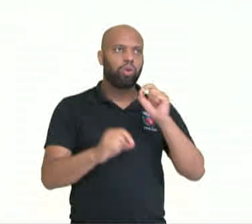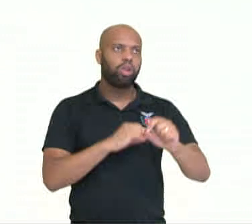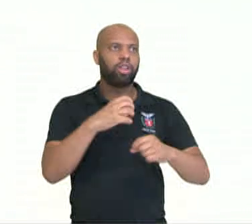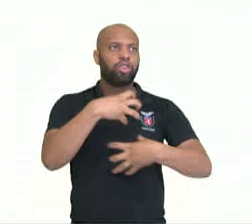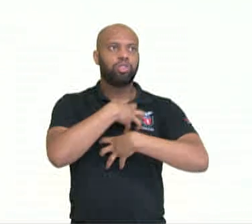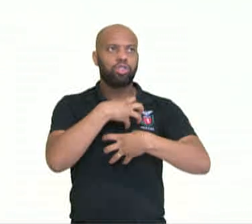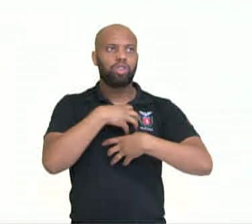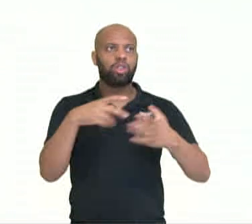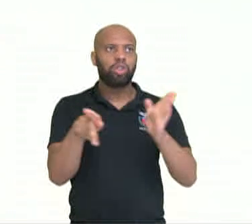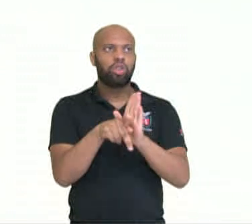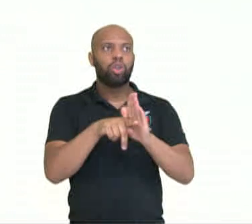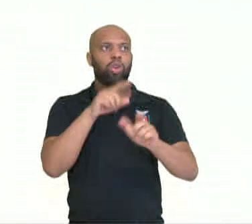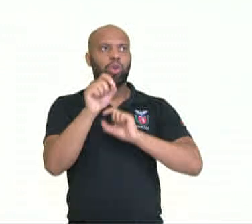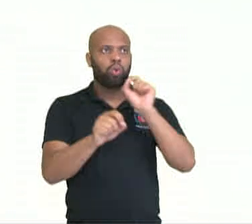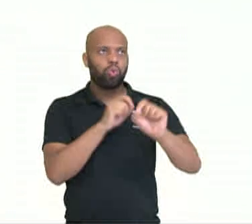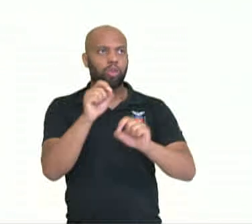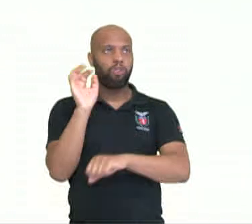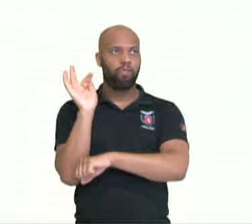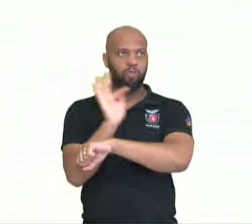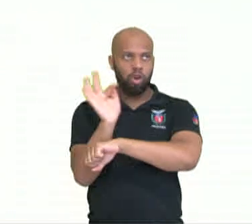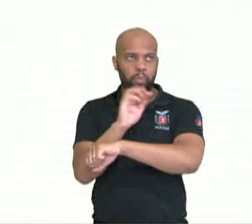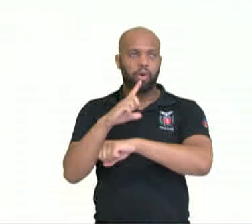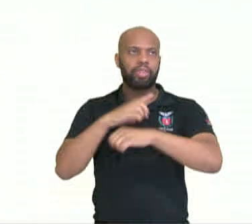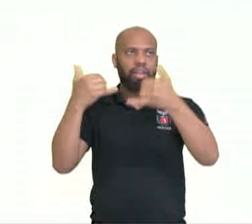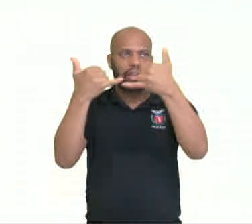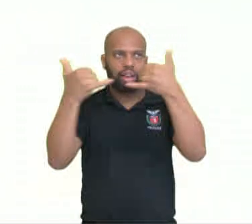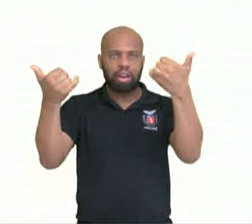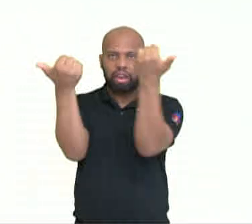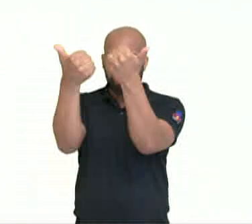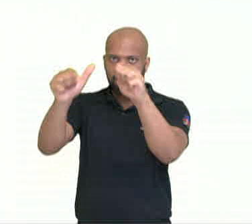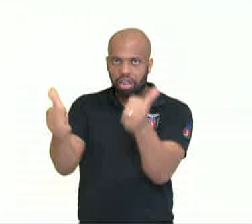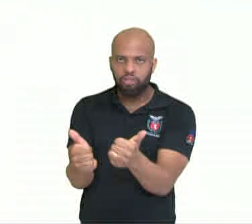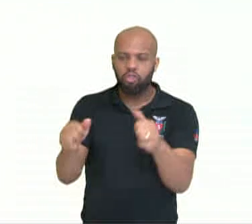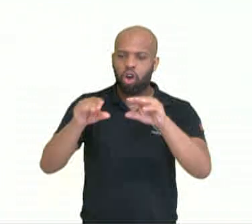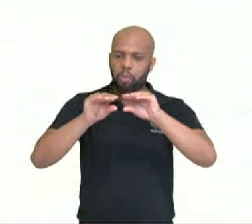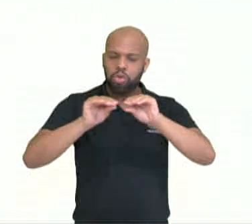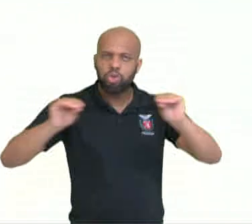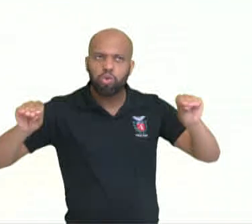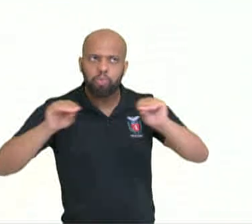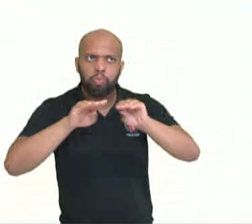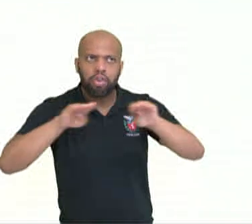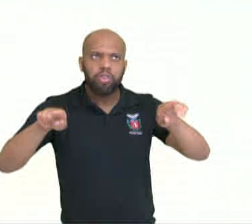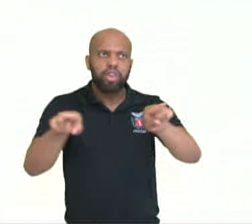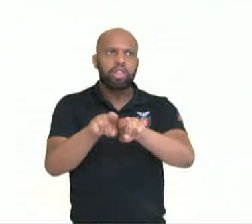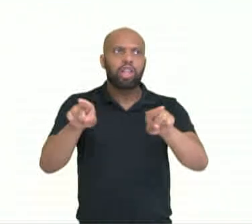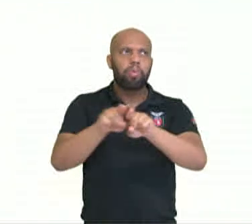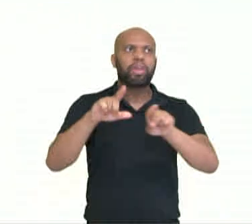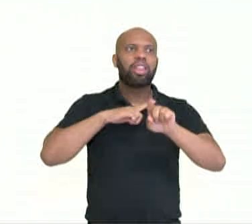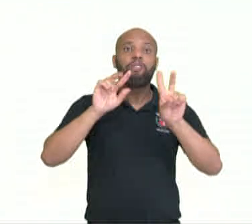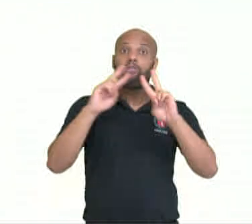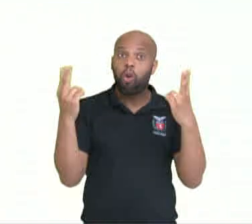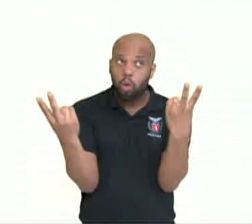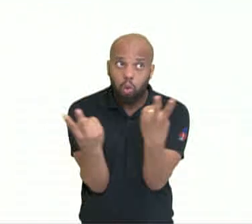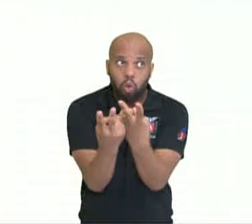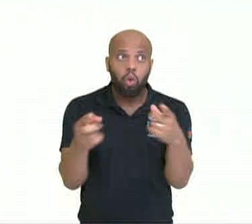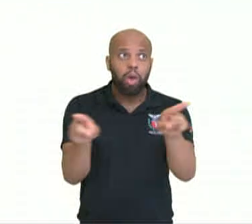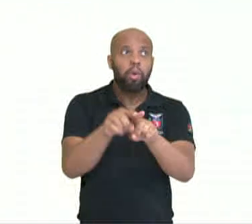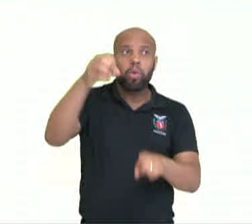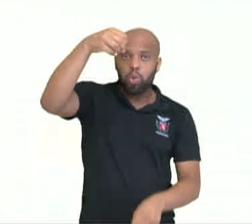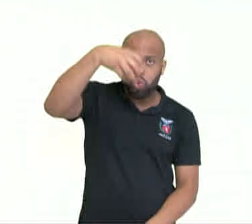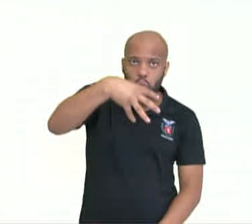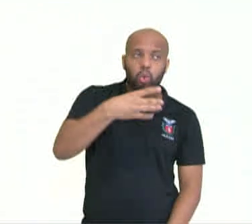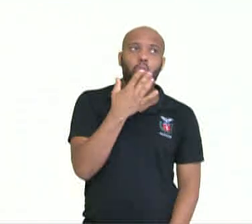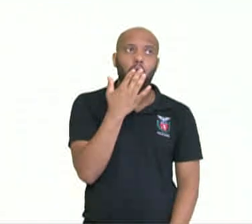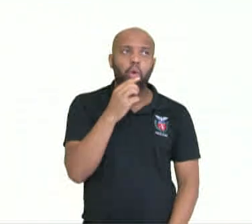elementos formais a linha, a forma, a superfície, volume, luz, cor e textura, fora o traço e ponto que você tem aí.